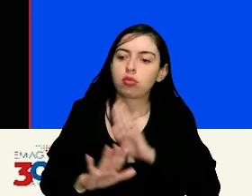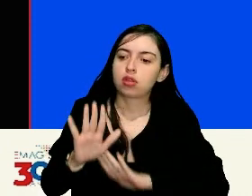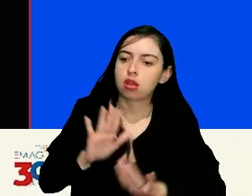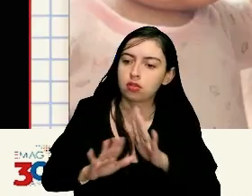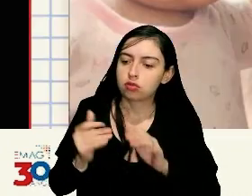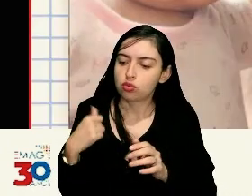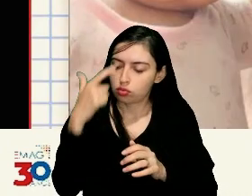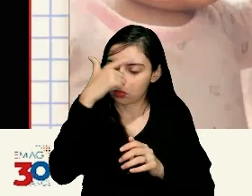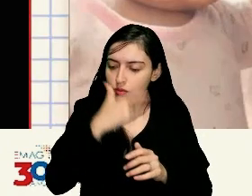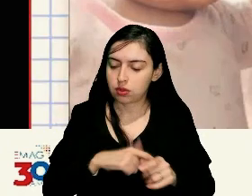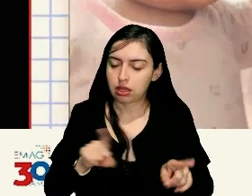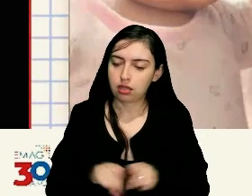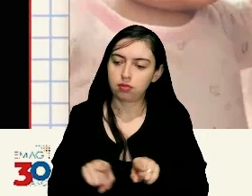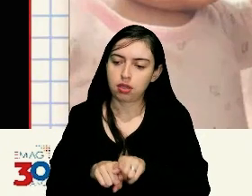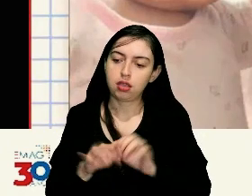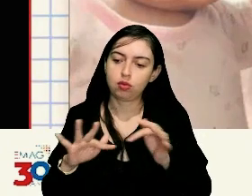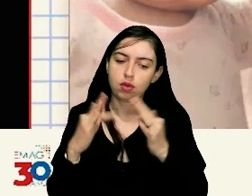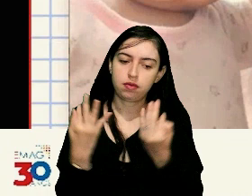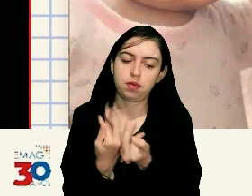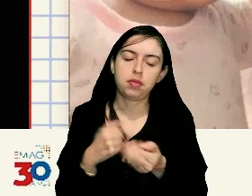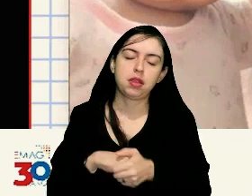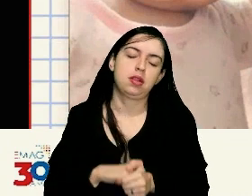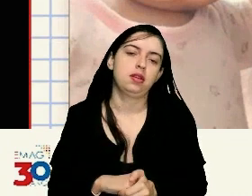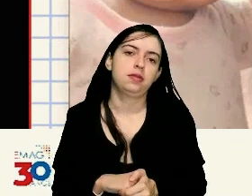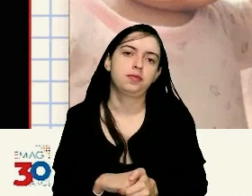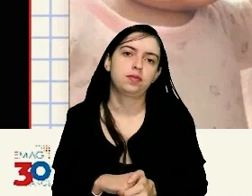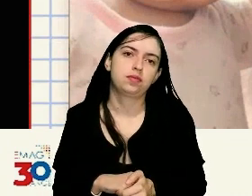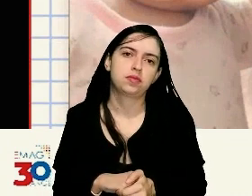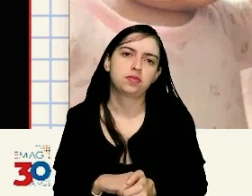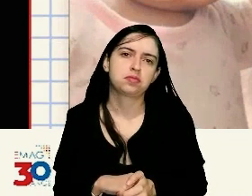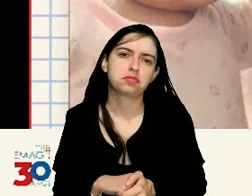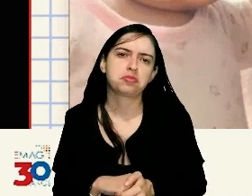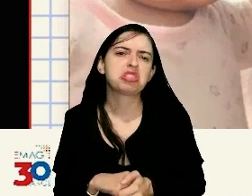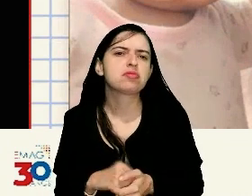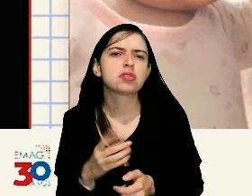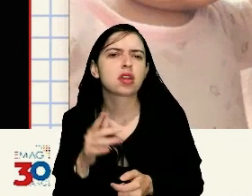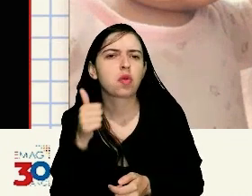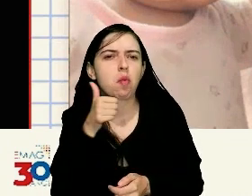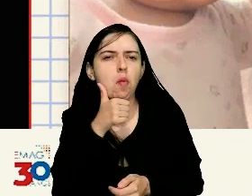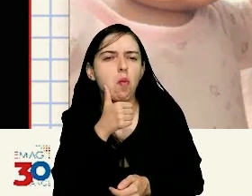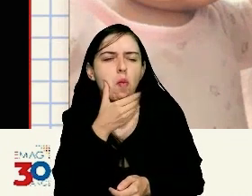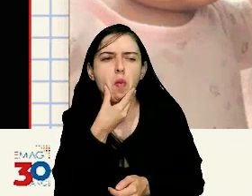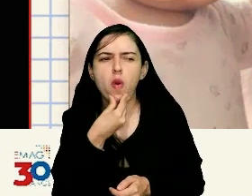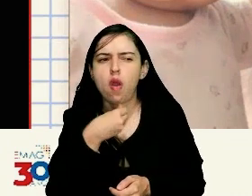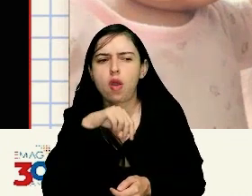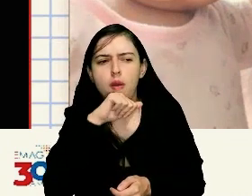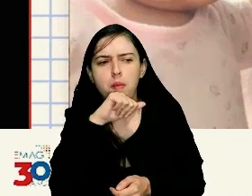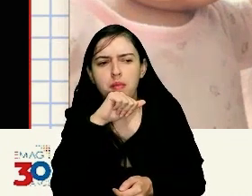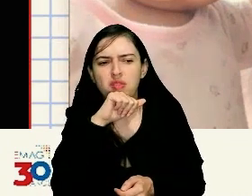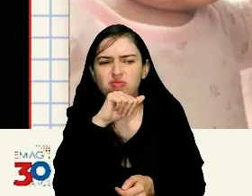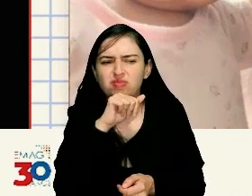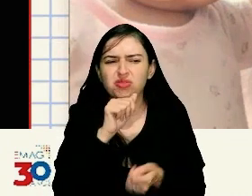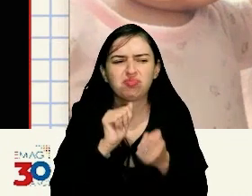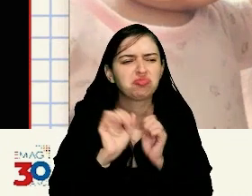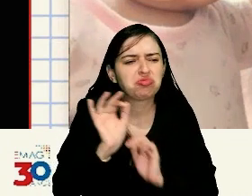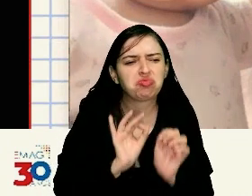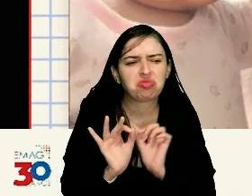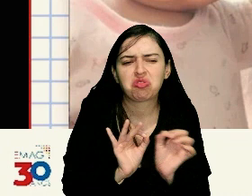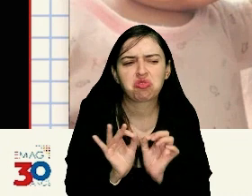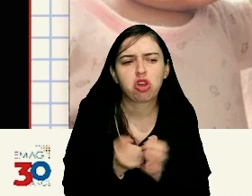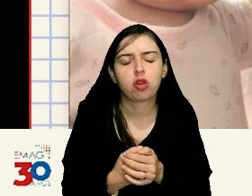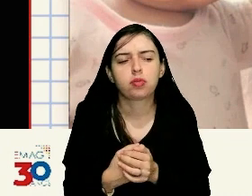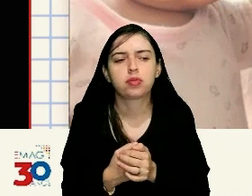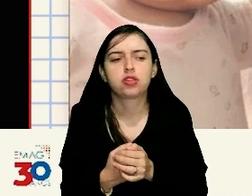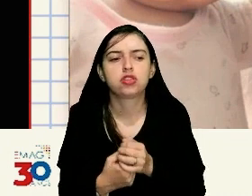nossas famílias, né? Será que homem não tem jeito para brincar com meninas? Até hoje eu escuto, entra muito homem em contato comigo